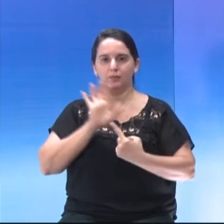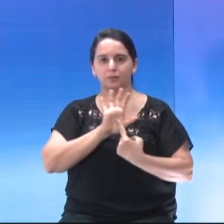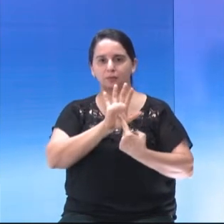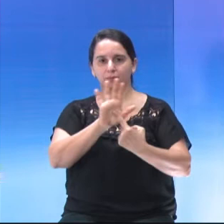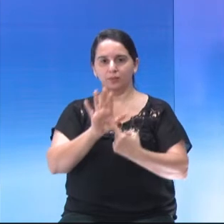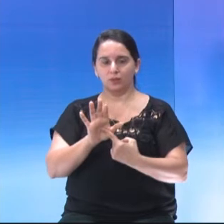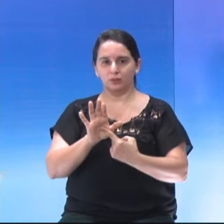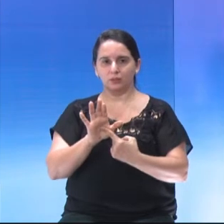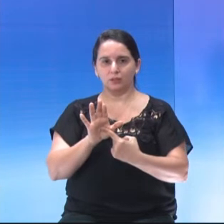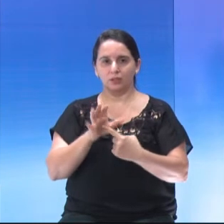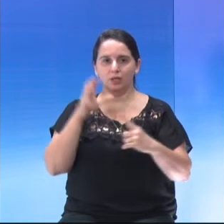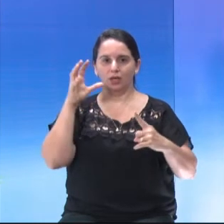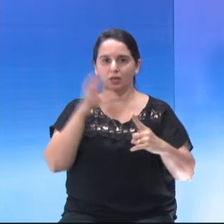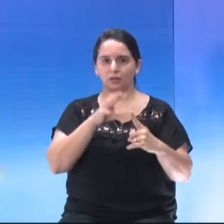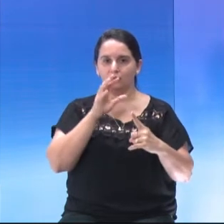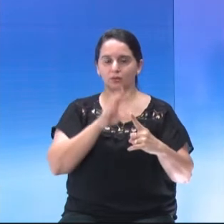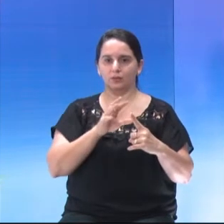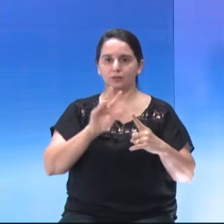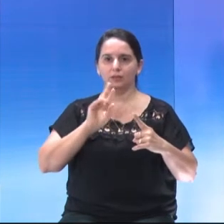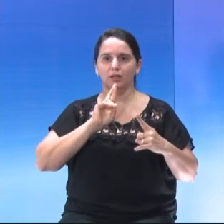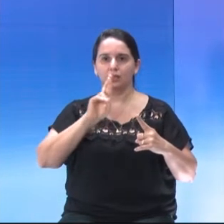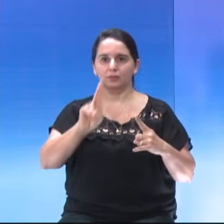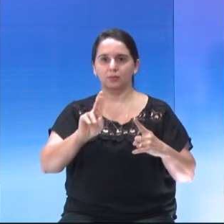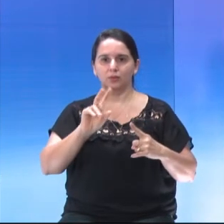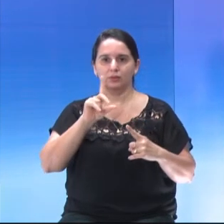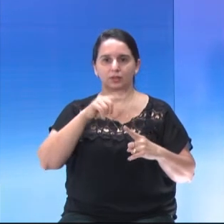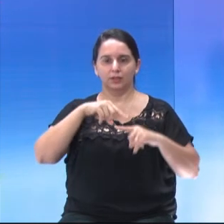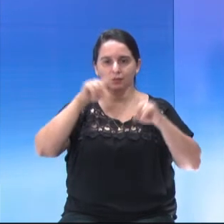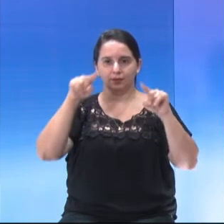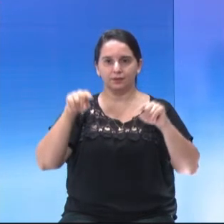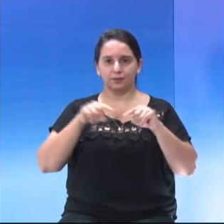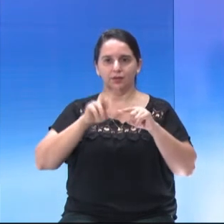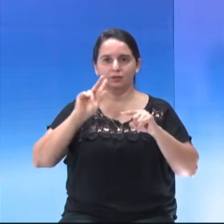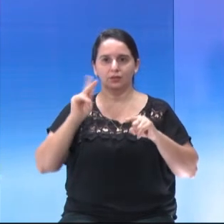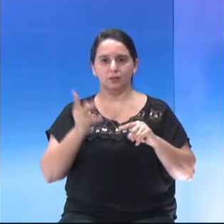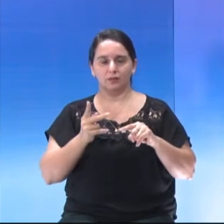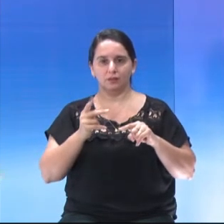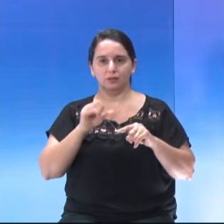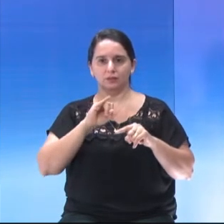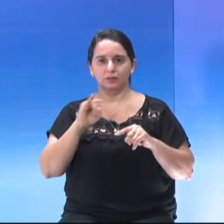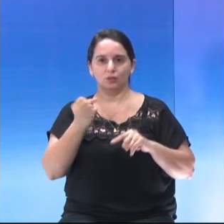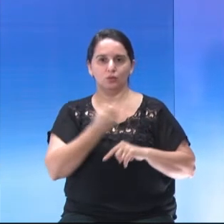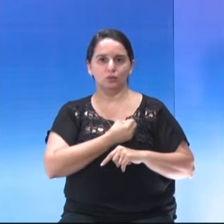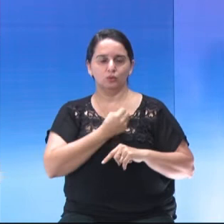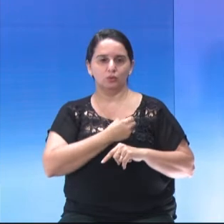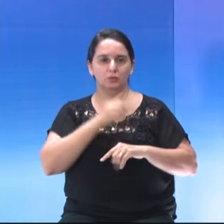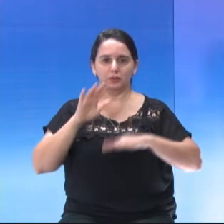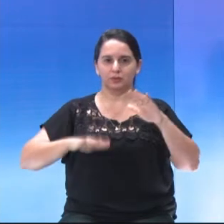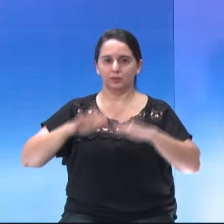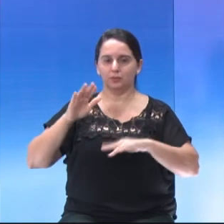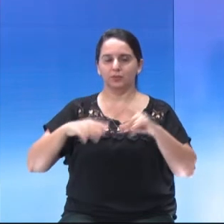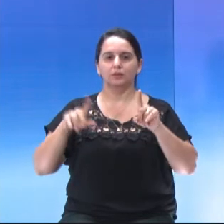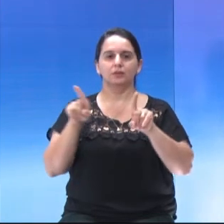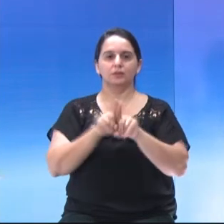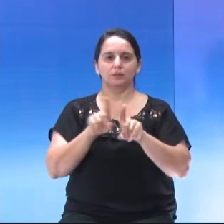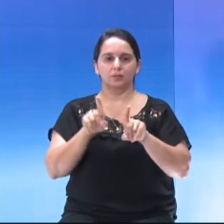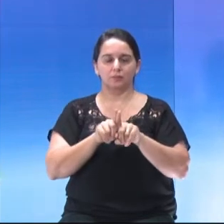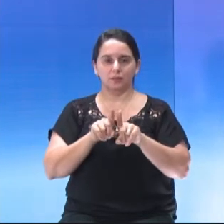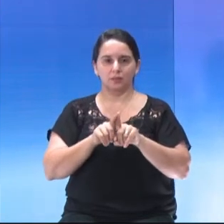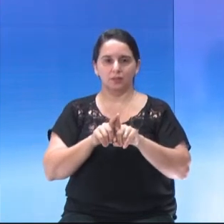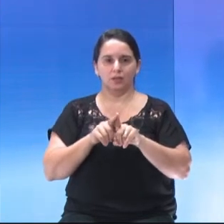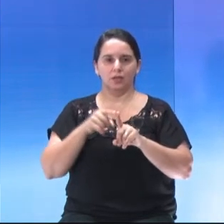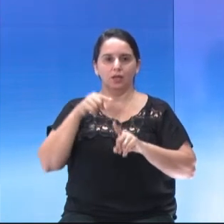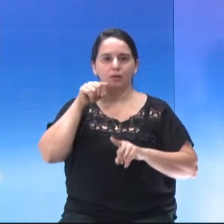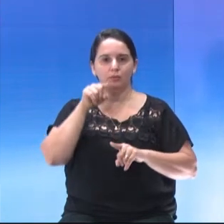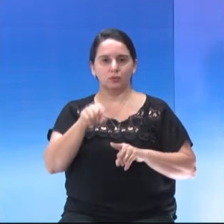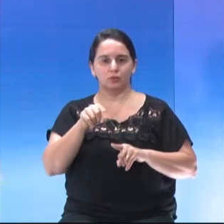no ΔH. Exemplo, se eu multiplico a equação química por qualquer número, o ΔH também deverá ser